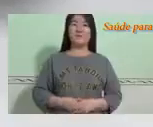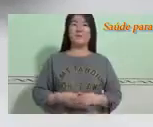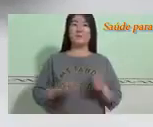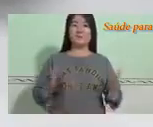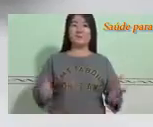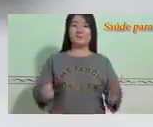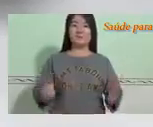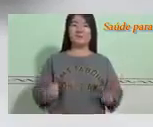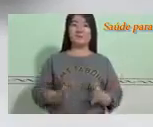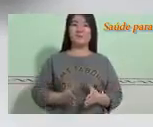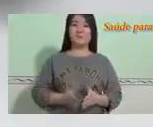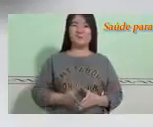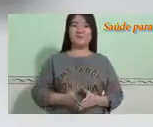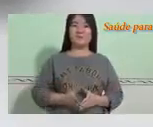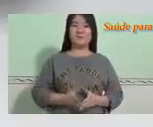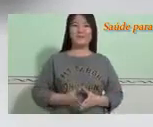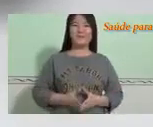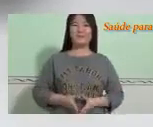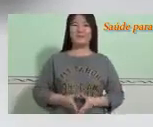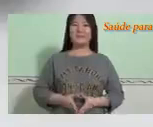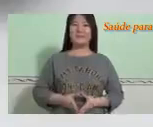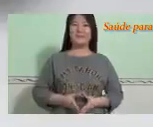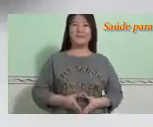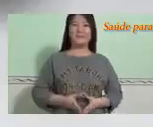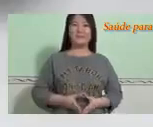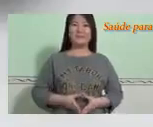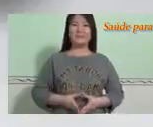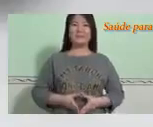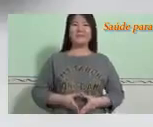prolongadas durante o dia ativo é só